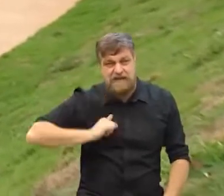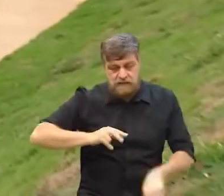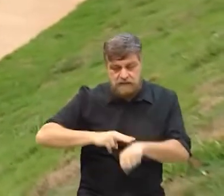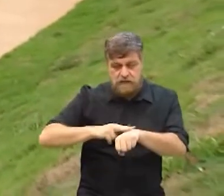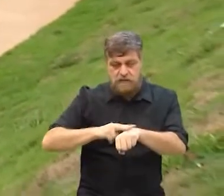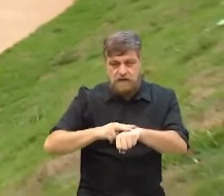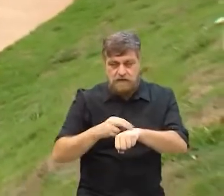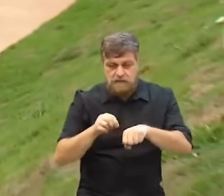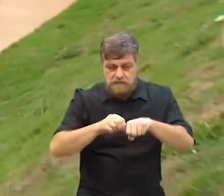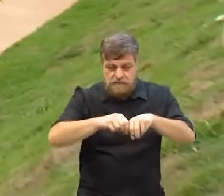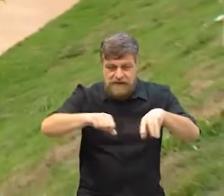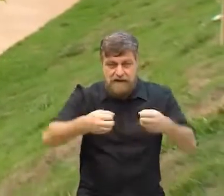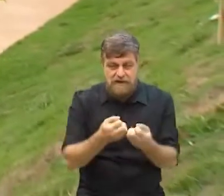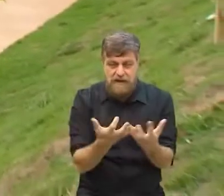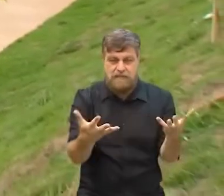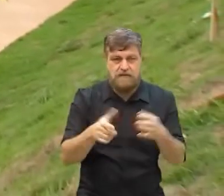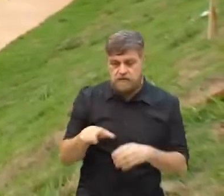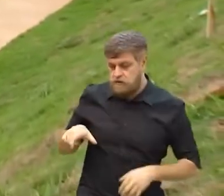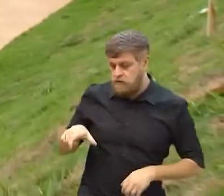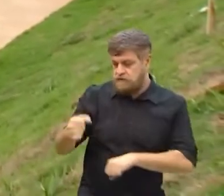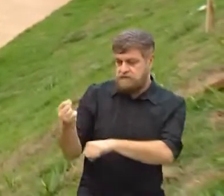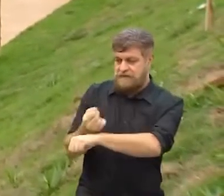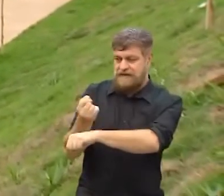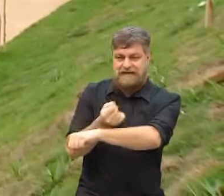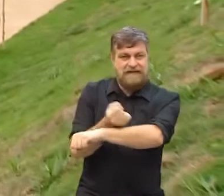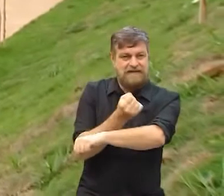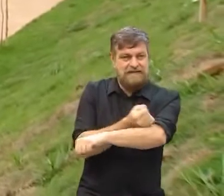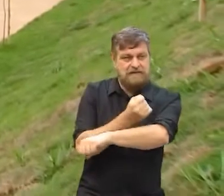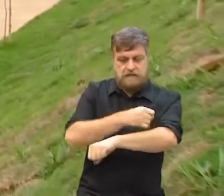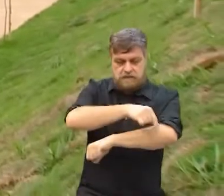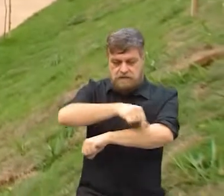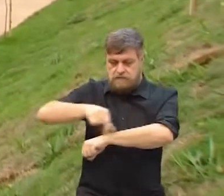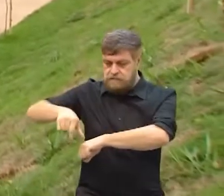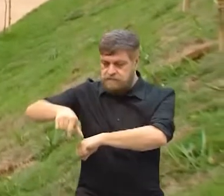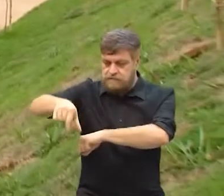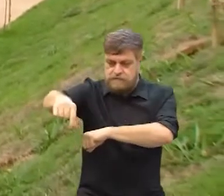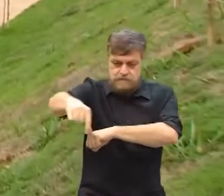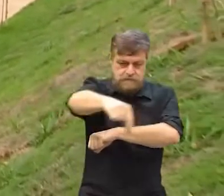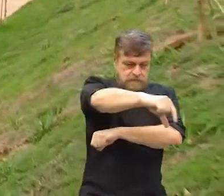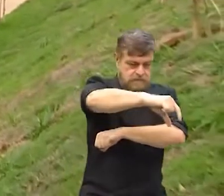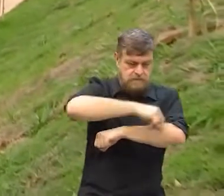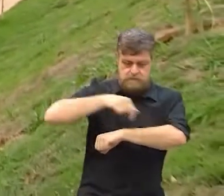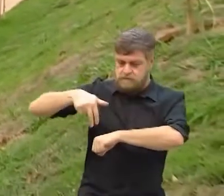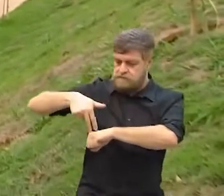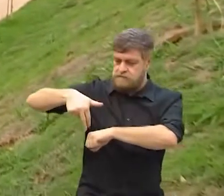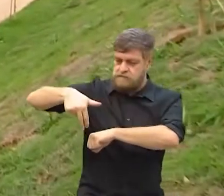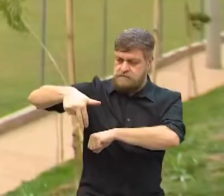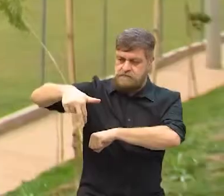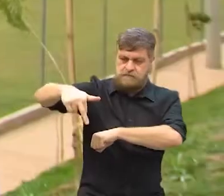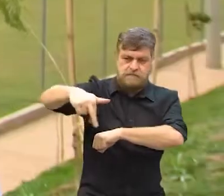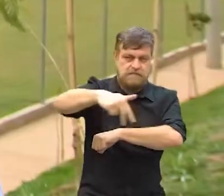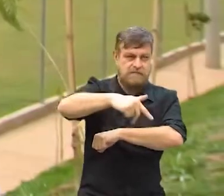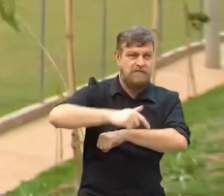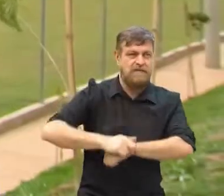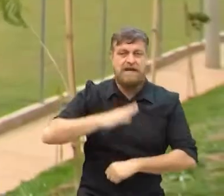evitar que ande depois do gramado, a gente pediu também para fazer essa calçada lateral, né, contornando todo o campo.